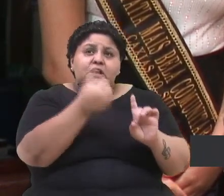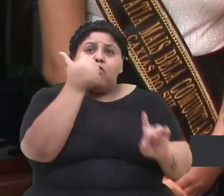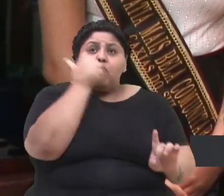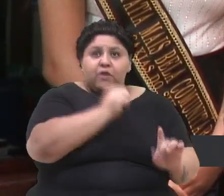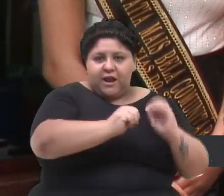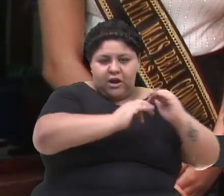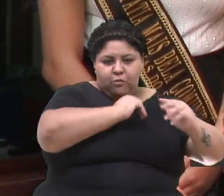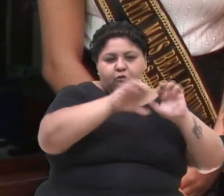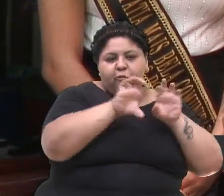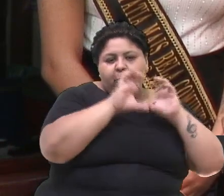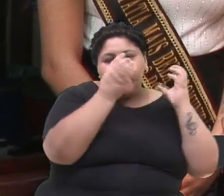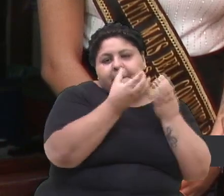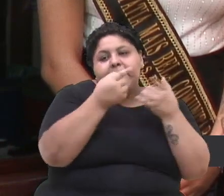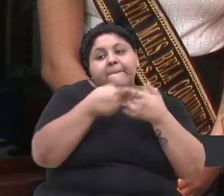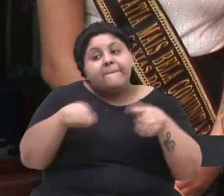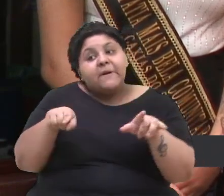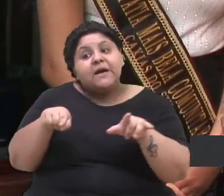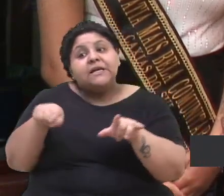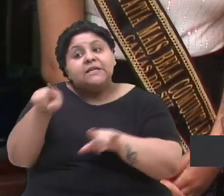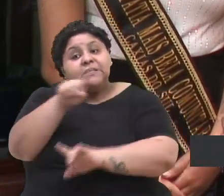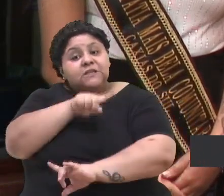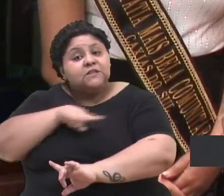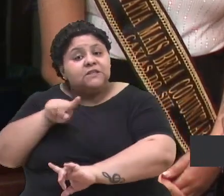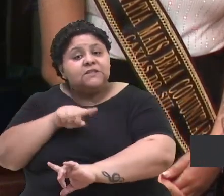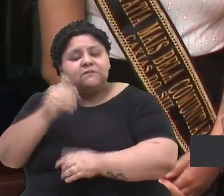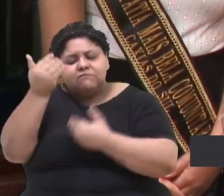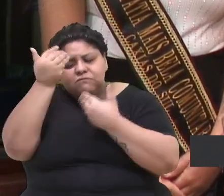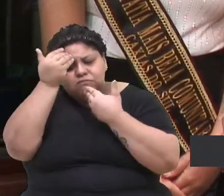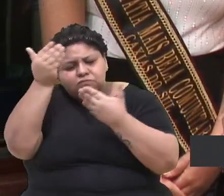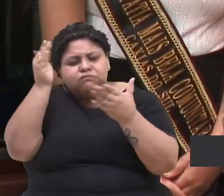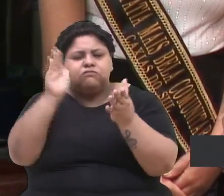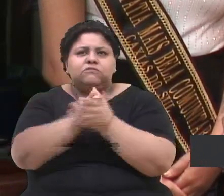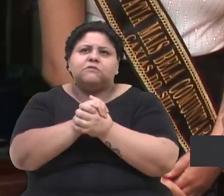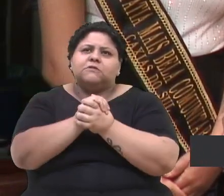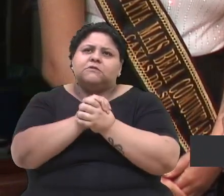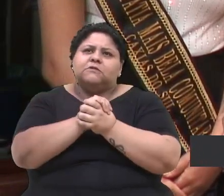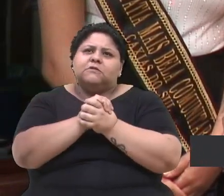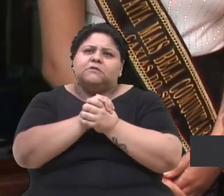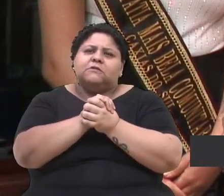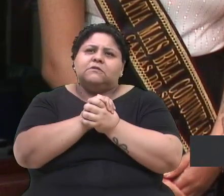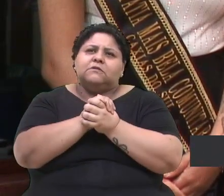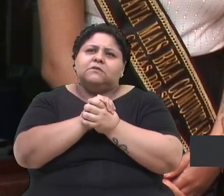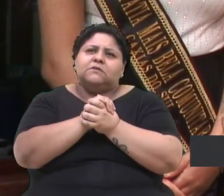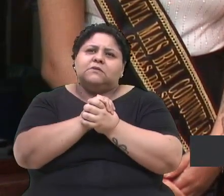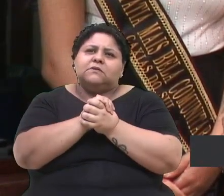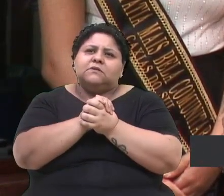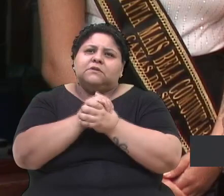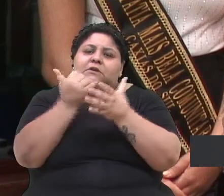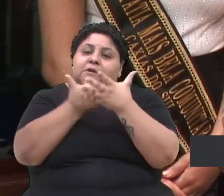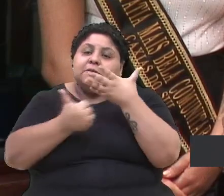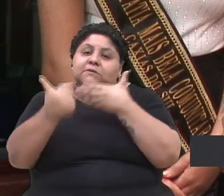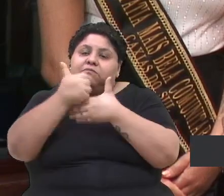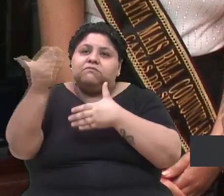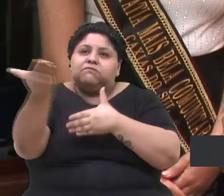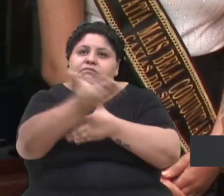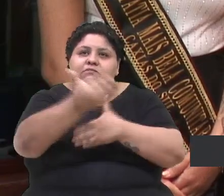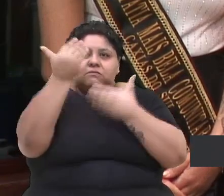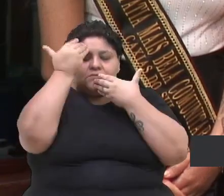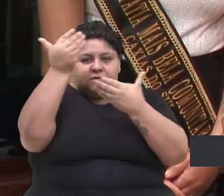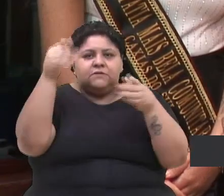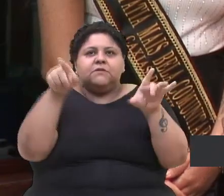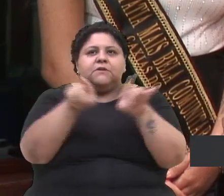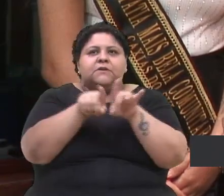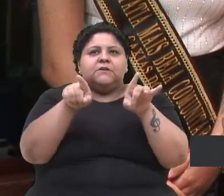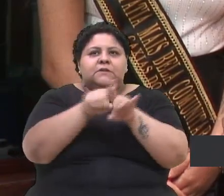movimento comunitário, mas a gente fica muito agradecida pela prestigiação de vocês. Agradeço totalmente ao